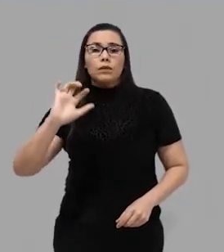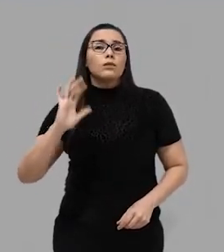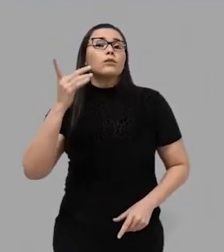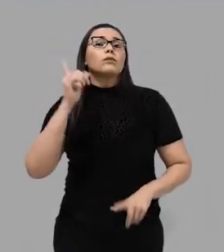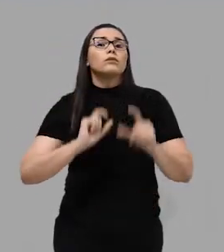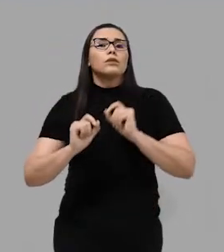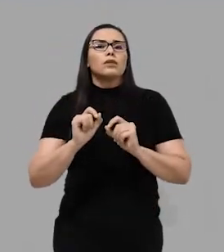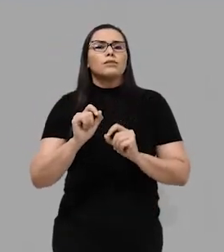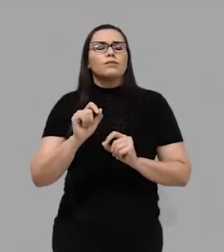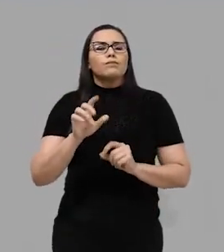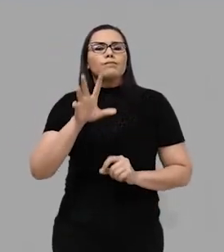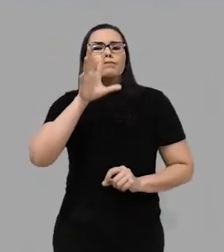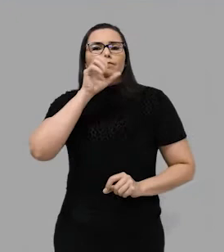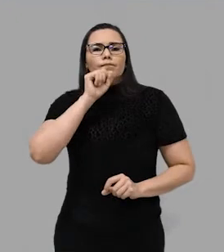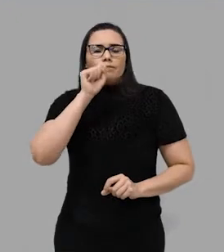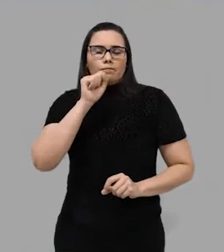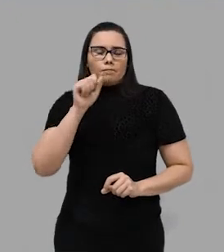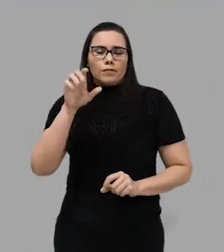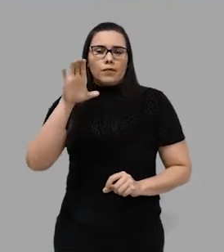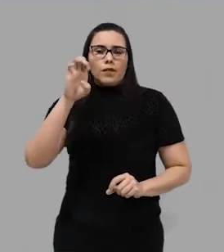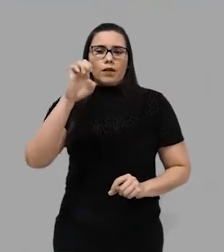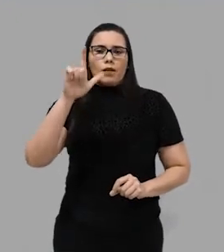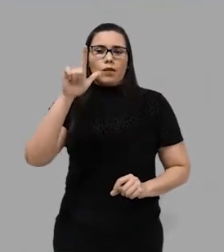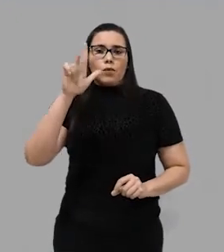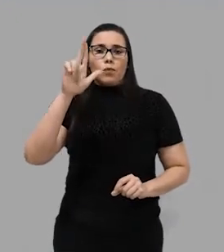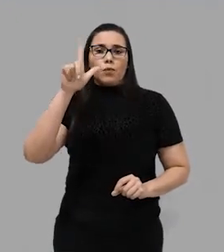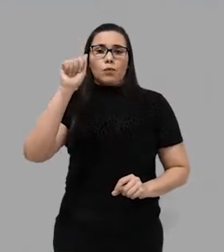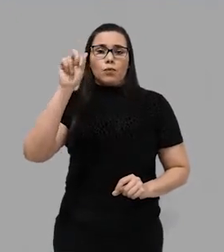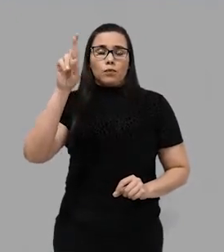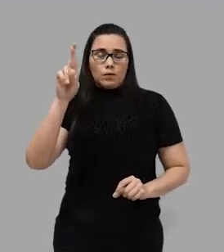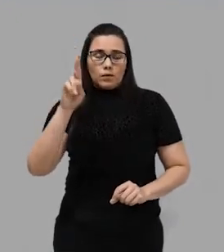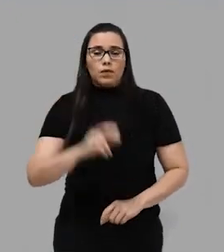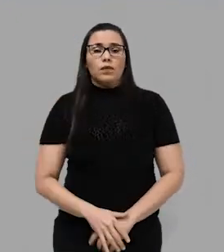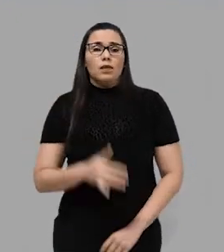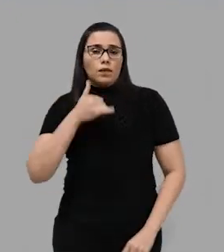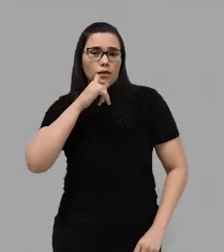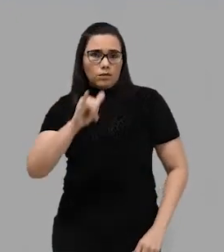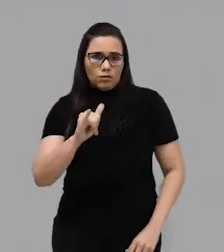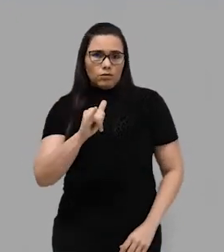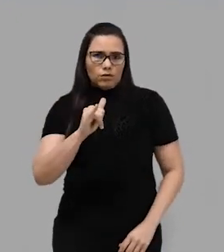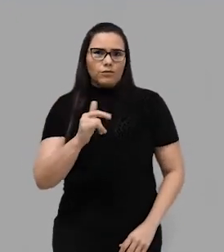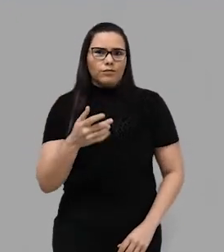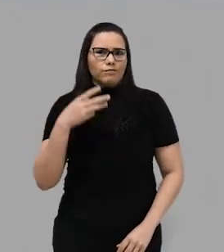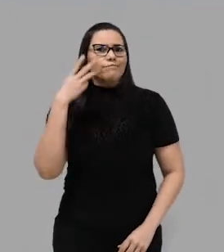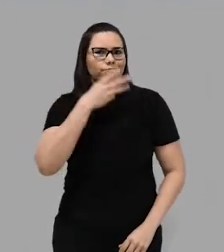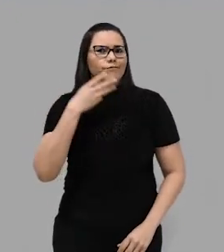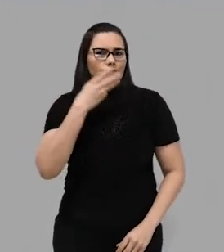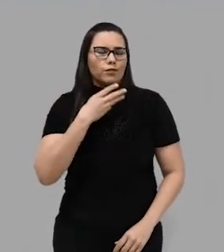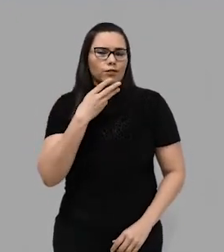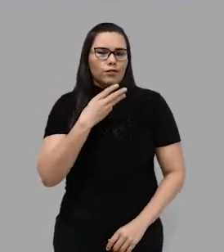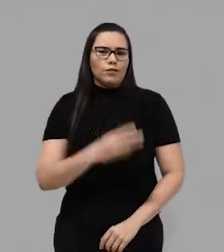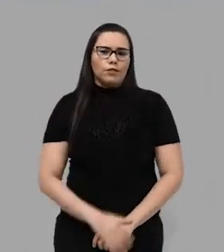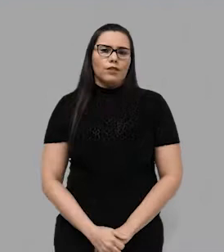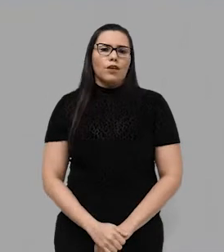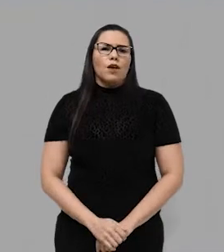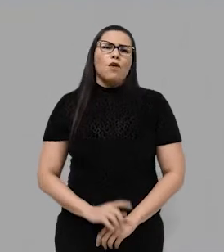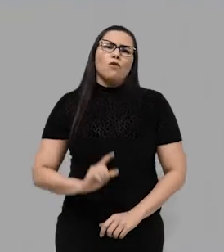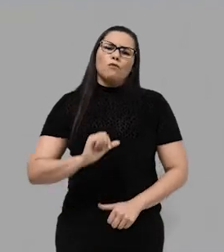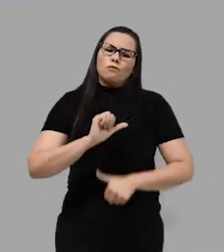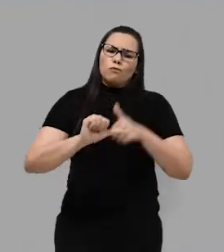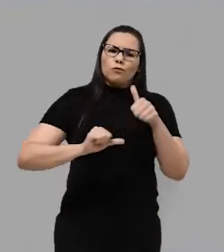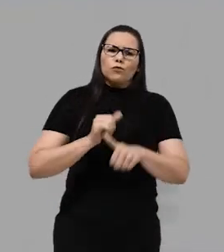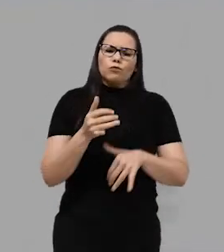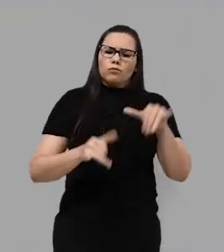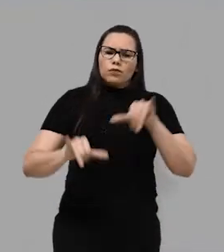a respiração celular e a energia que estava armazenada nessa glicose aqui vai ser utilizada para produzir uma molécula